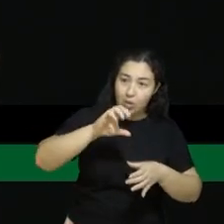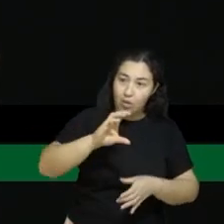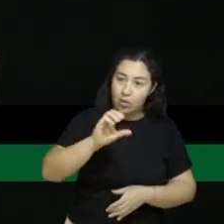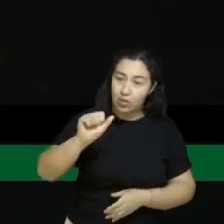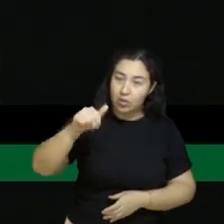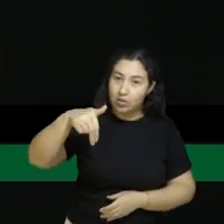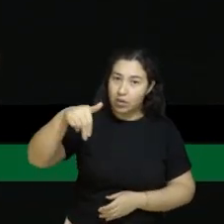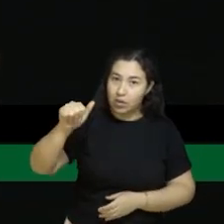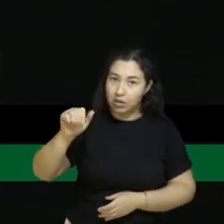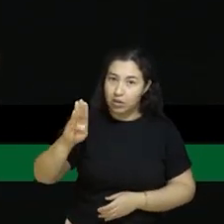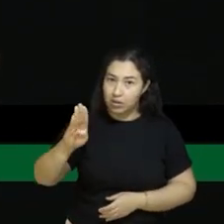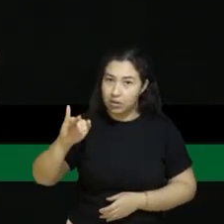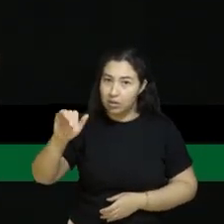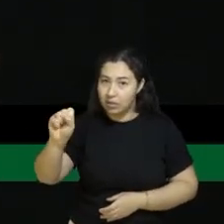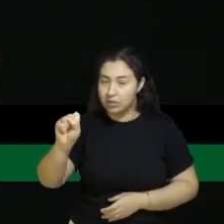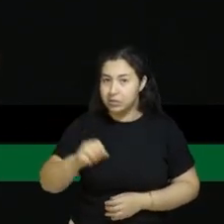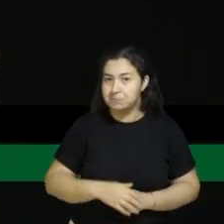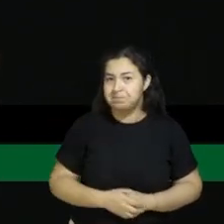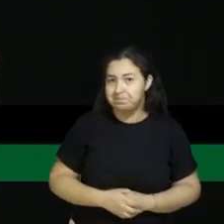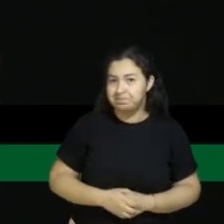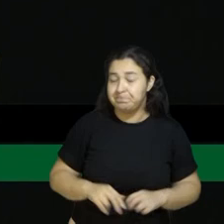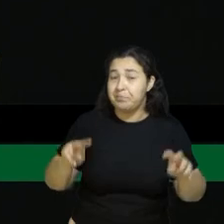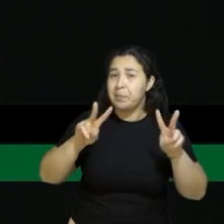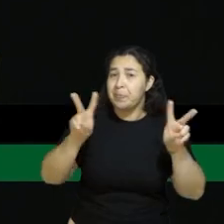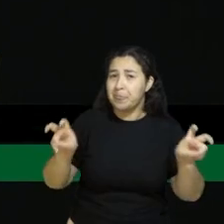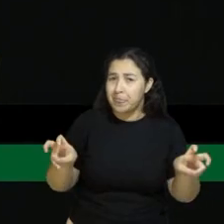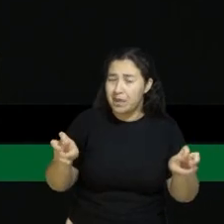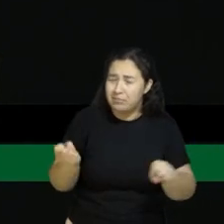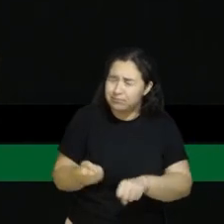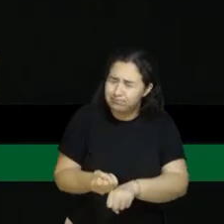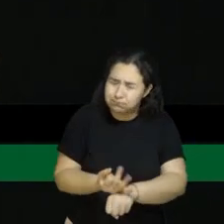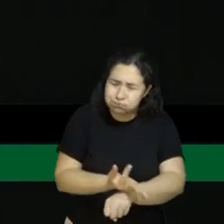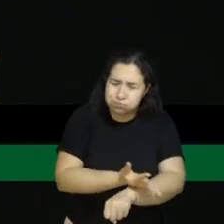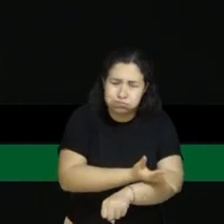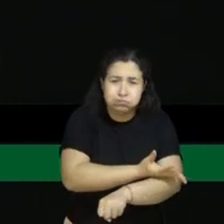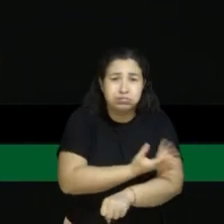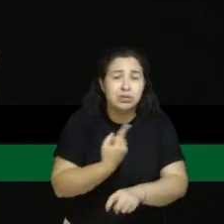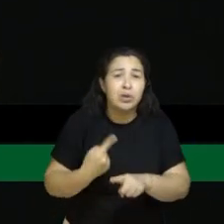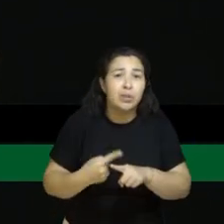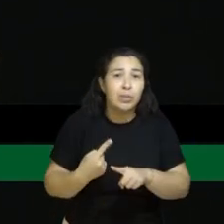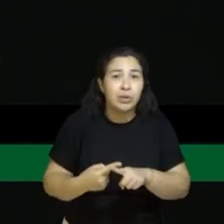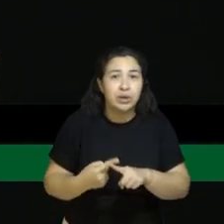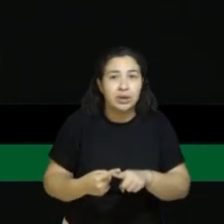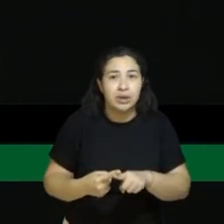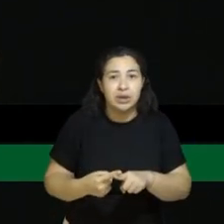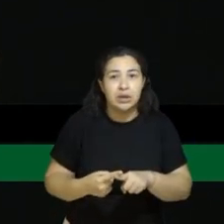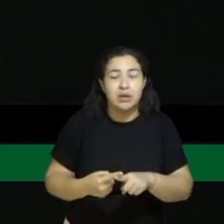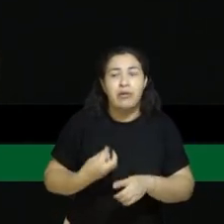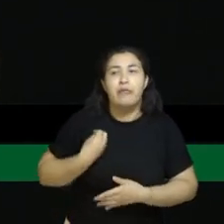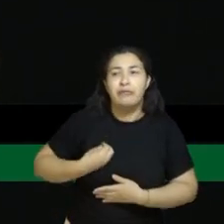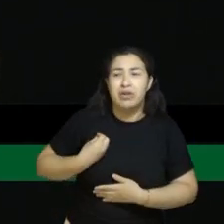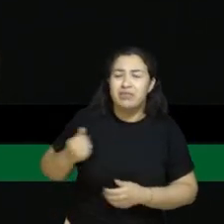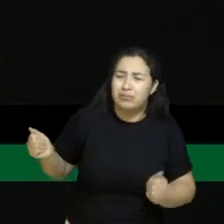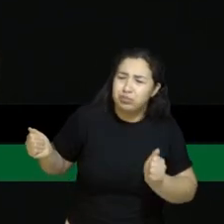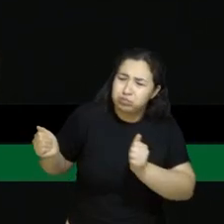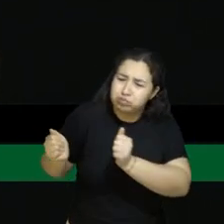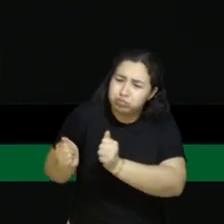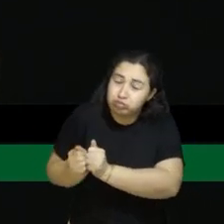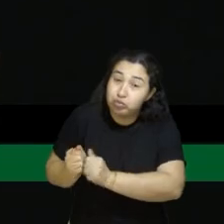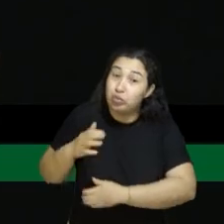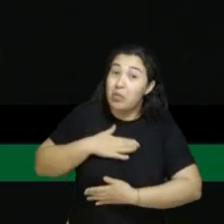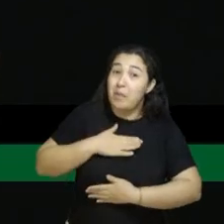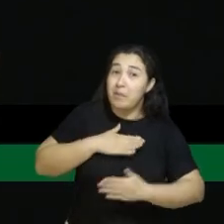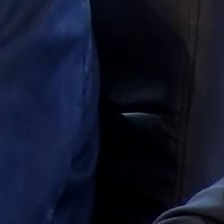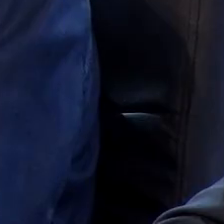destacou, entre outros temas, a aprovação pela Comissão de Constituição e Justiça do projeto de lei de autoria dela